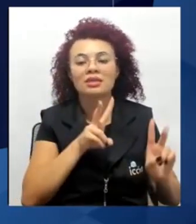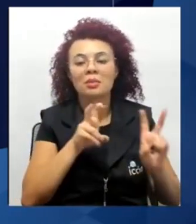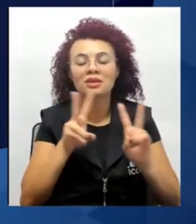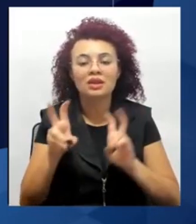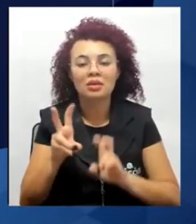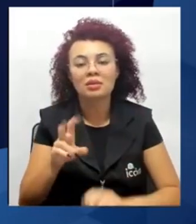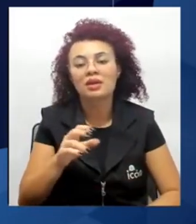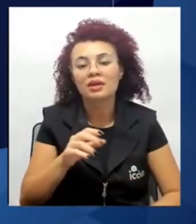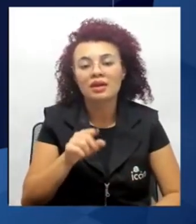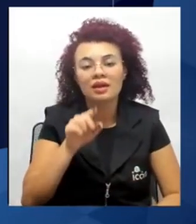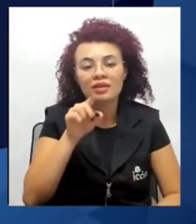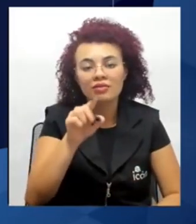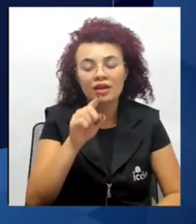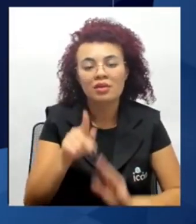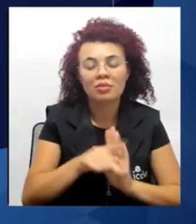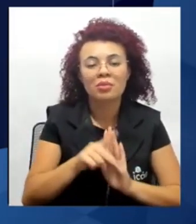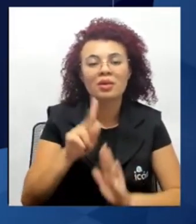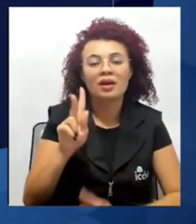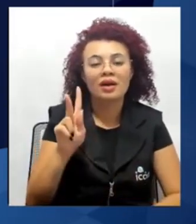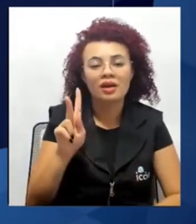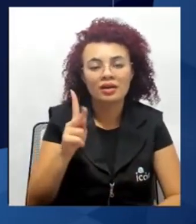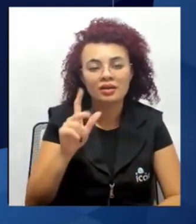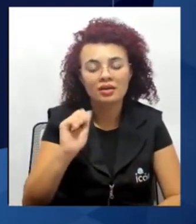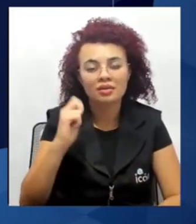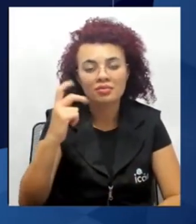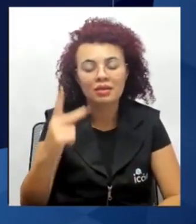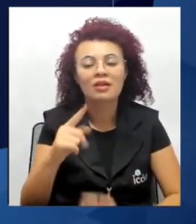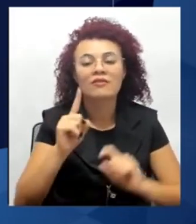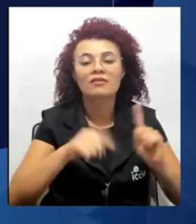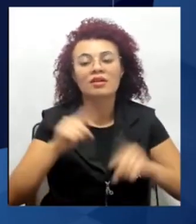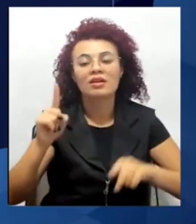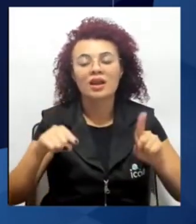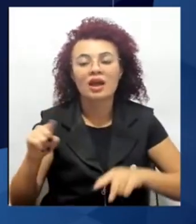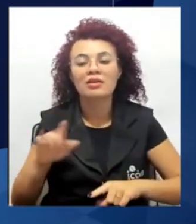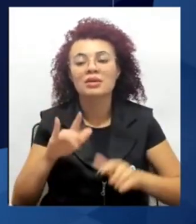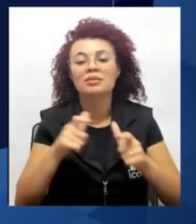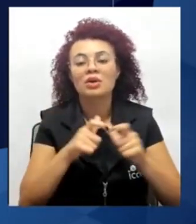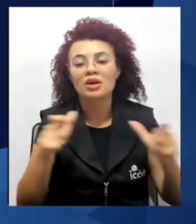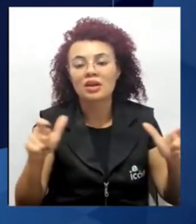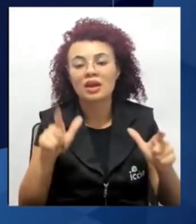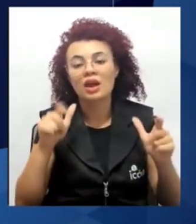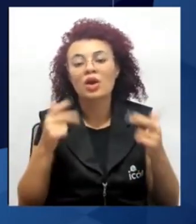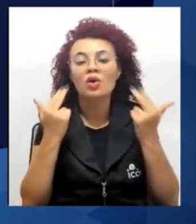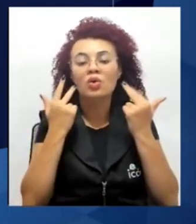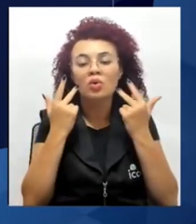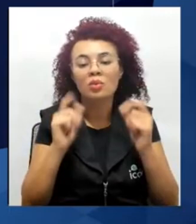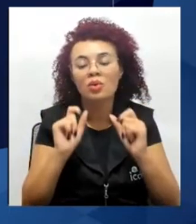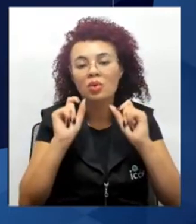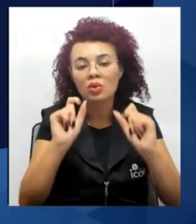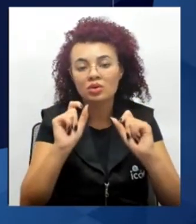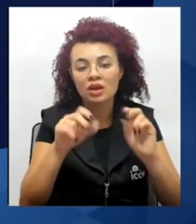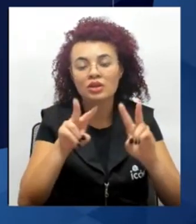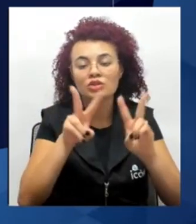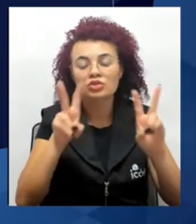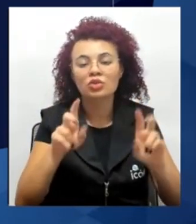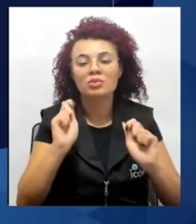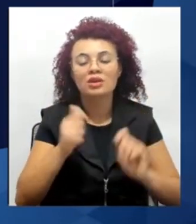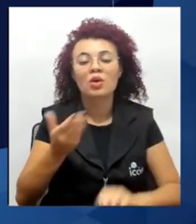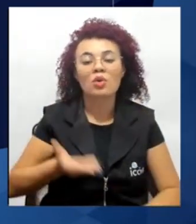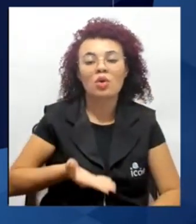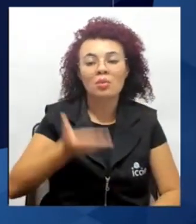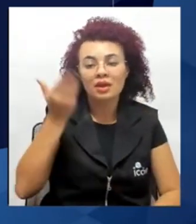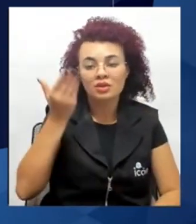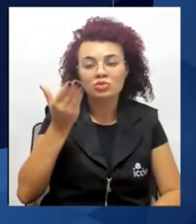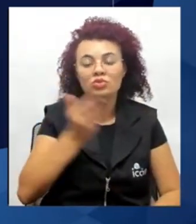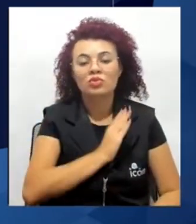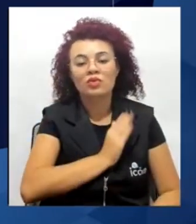variada, mas há uma característica comum, que é o aumento da resistência vascular pulmonar. Este aumento, em geral,